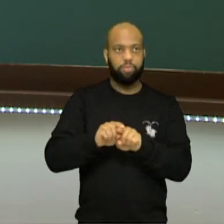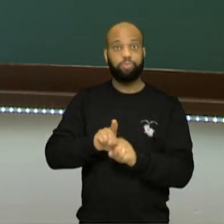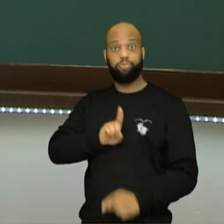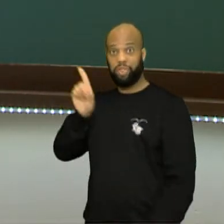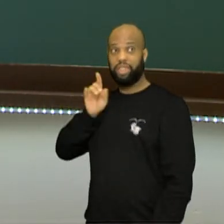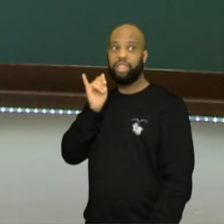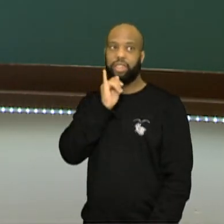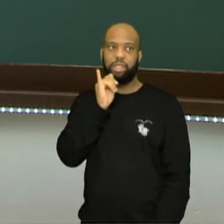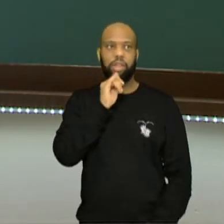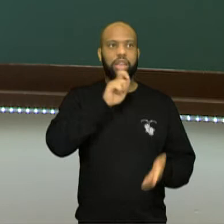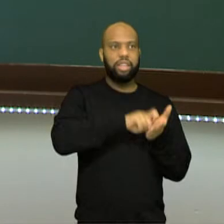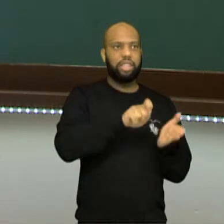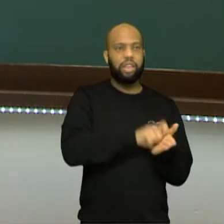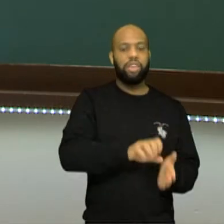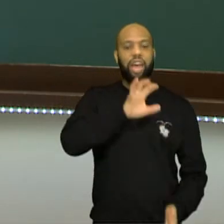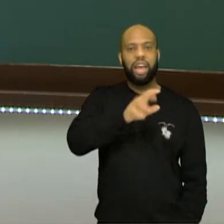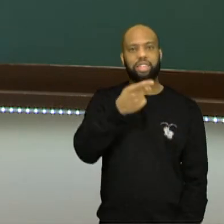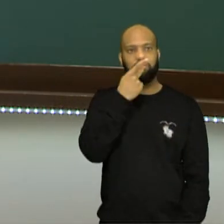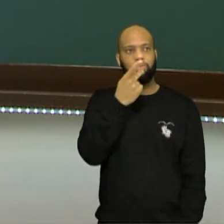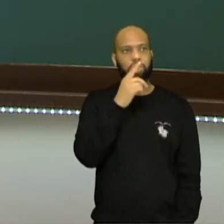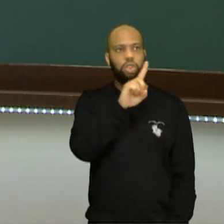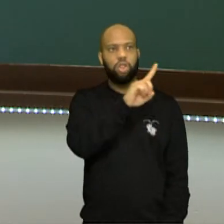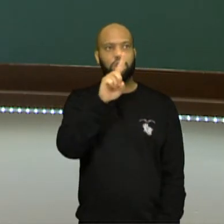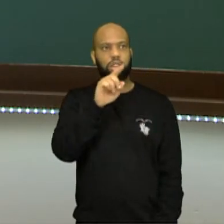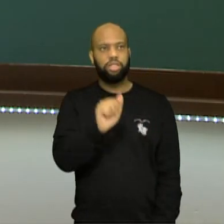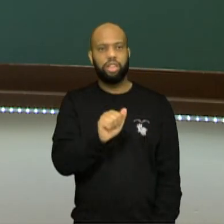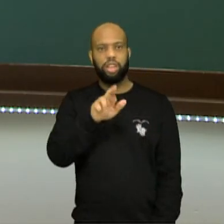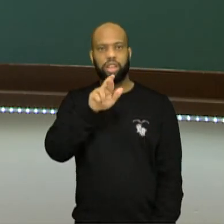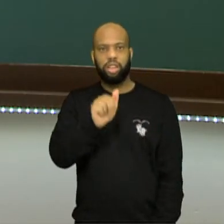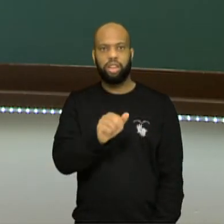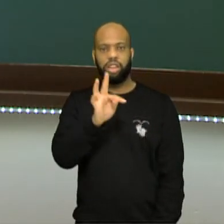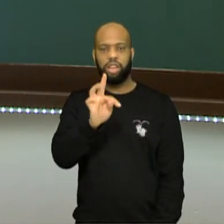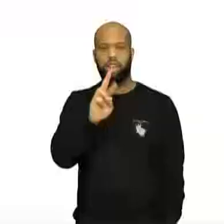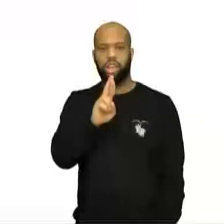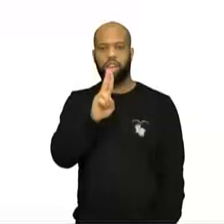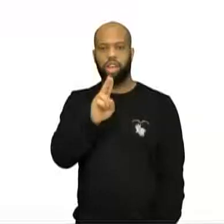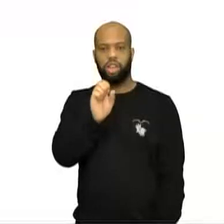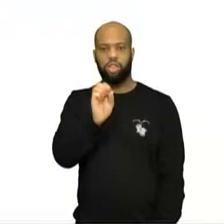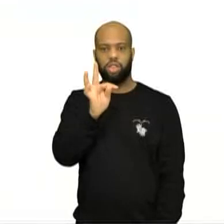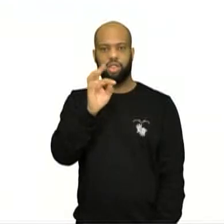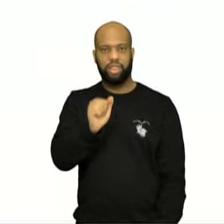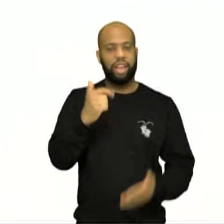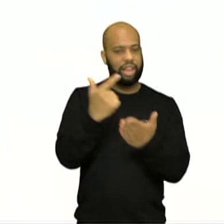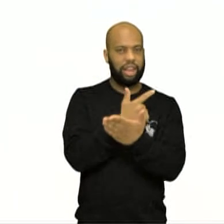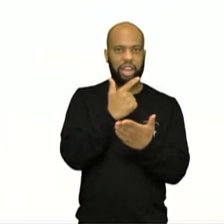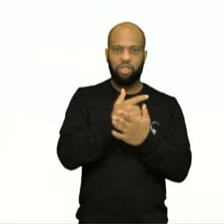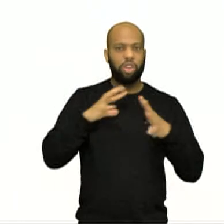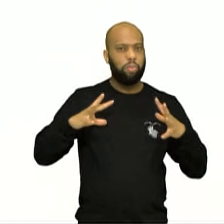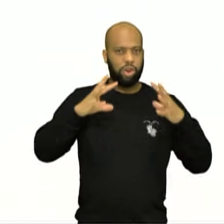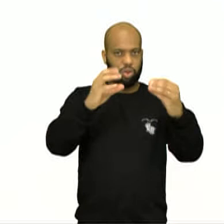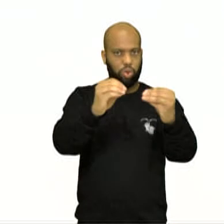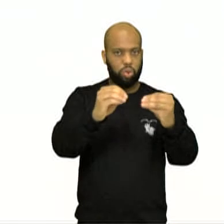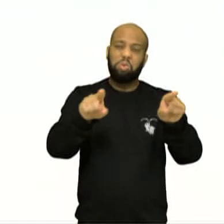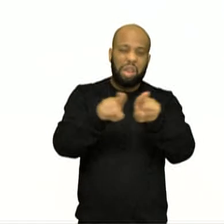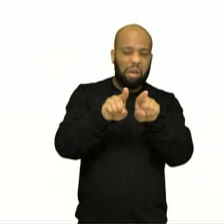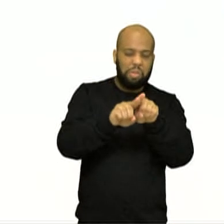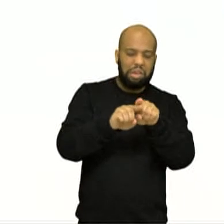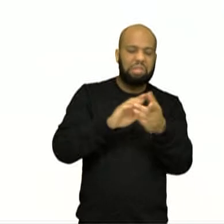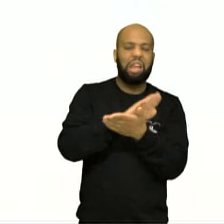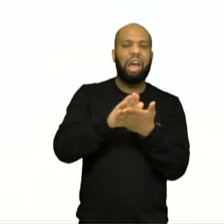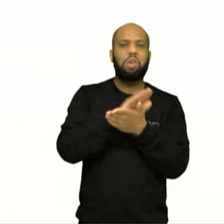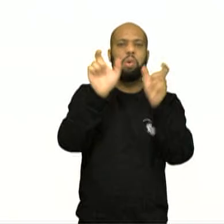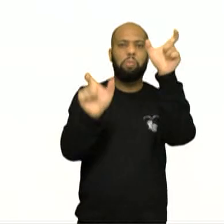deles. Então ele escreve Assim Falou Zaratustra ou Assim Falava Zaratustra, um livro para todos e para ninguém. E